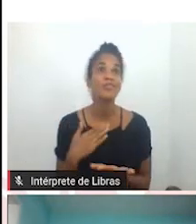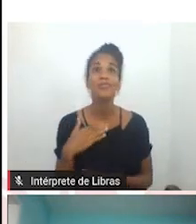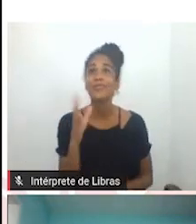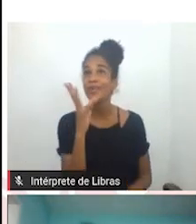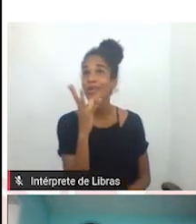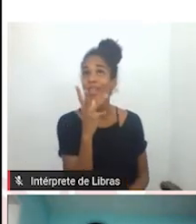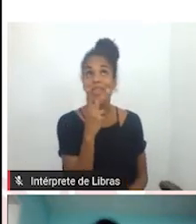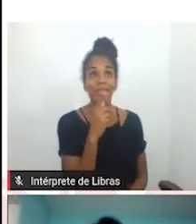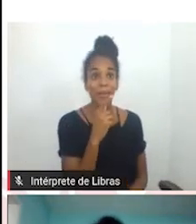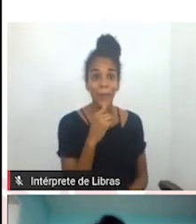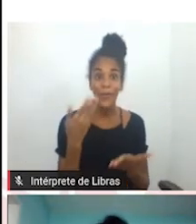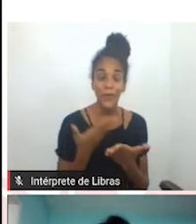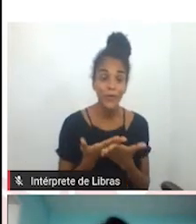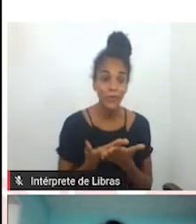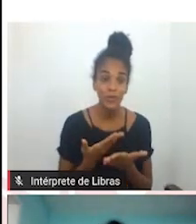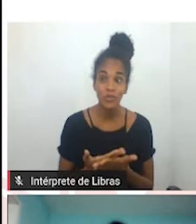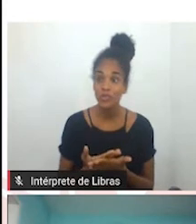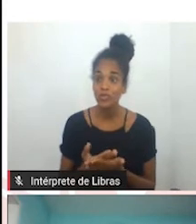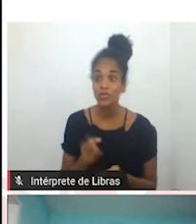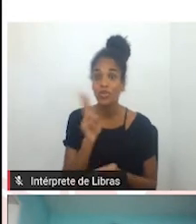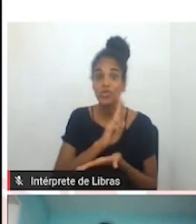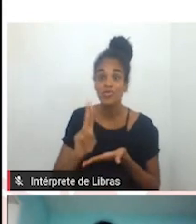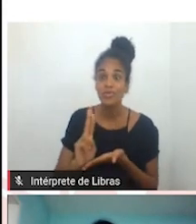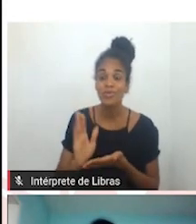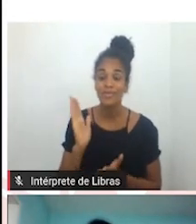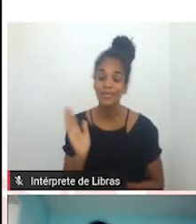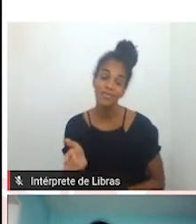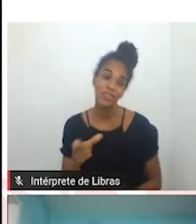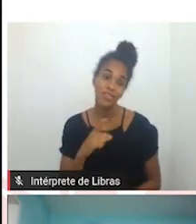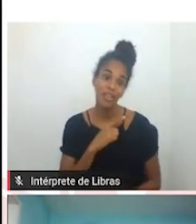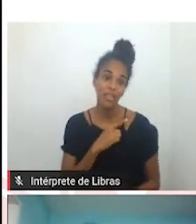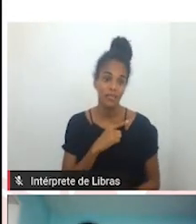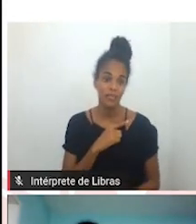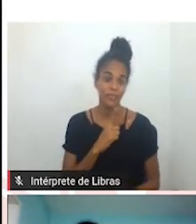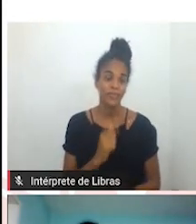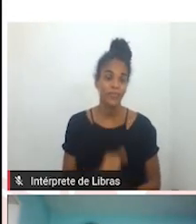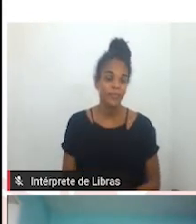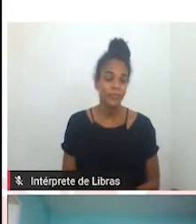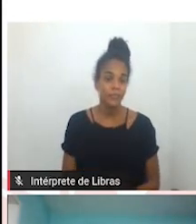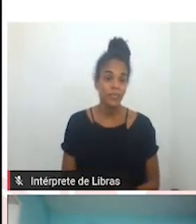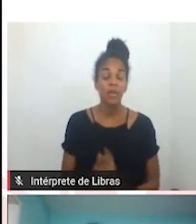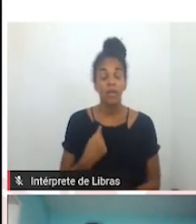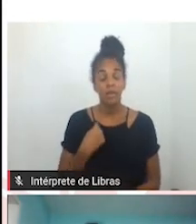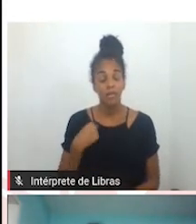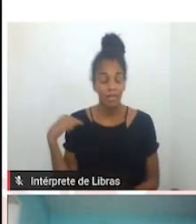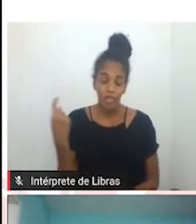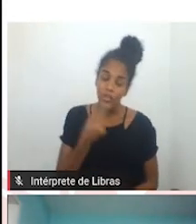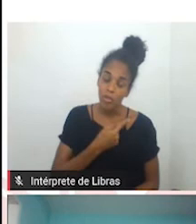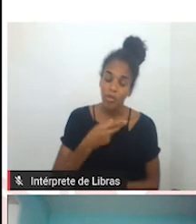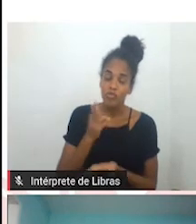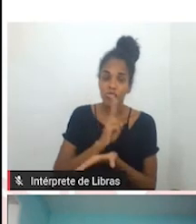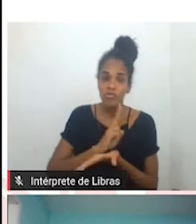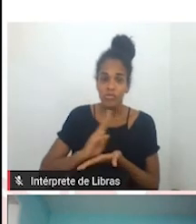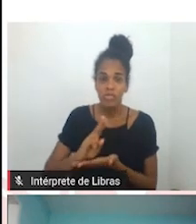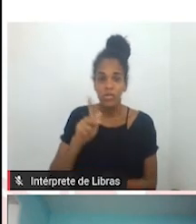começar a usar o que a gente podia usar, entendeu? O que a gente tinha para usar. Então, a gente usou bastante